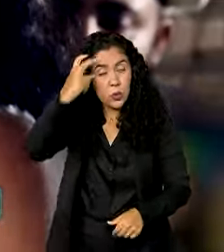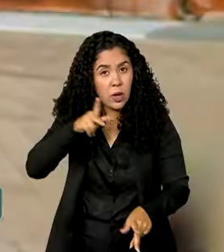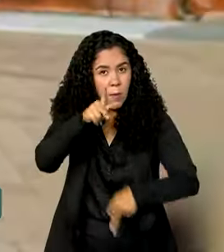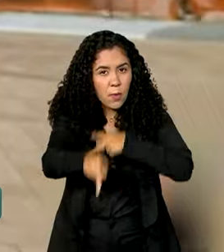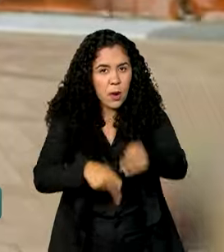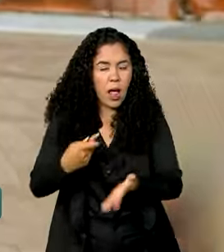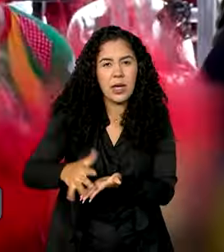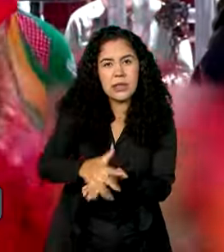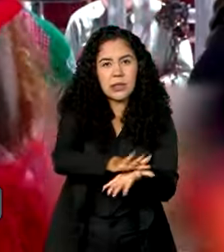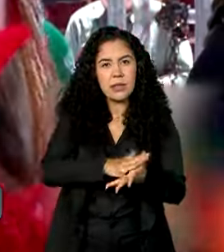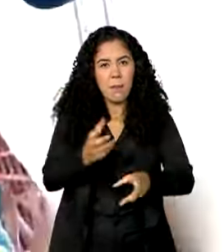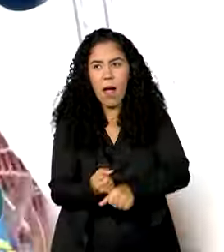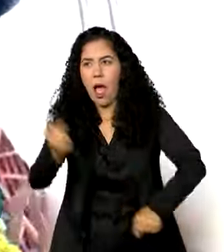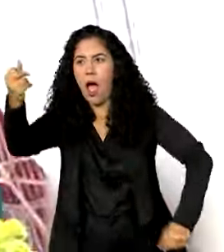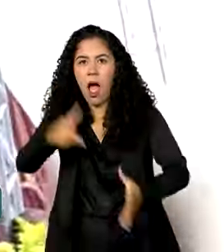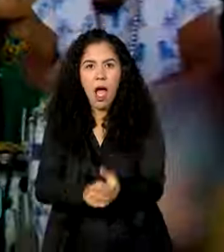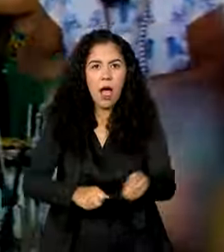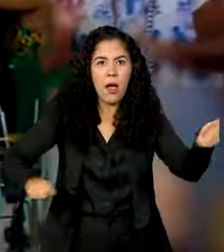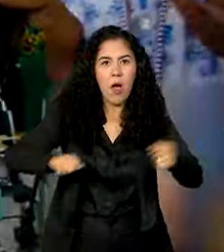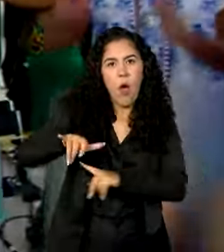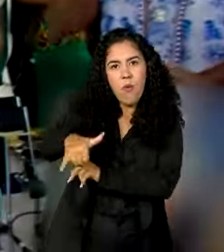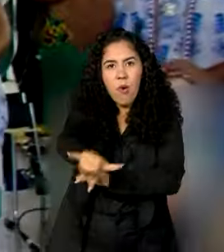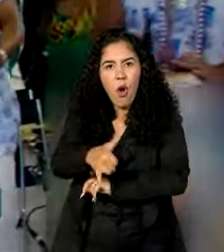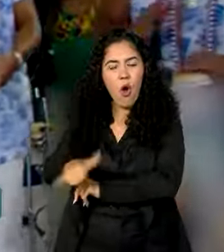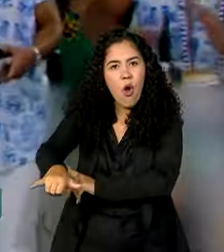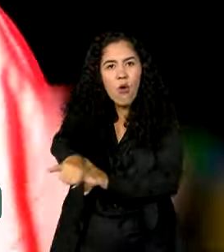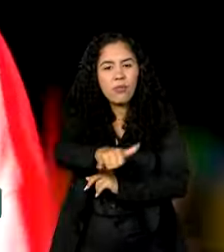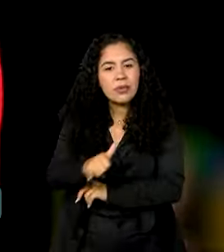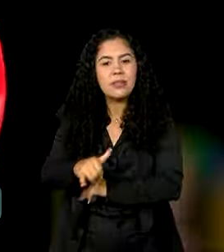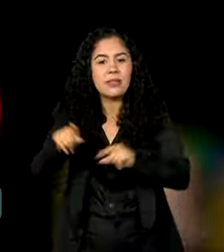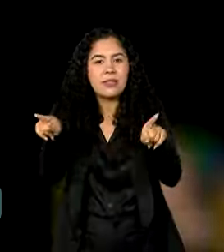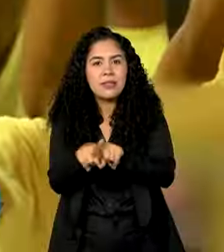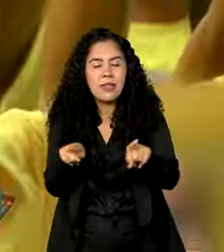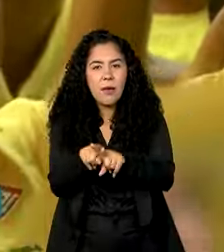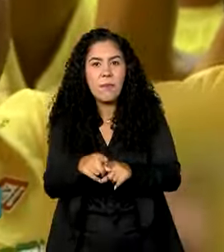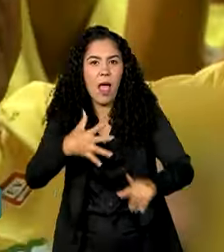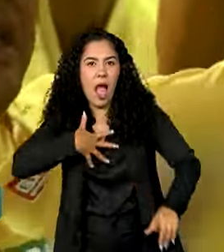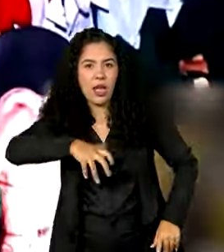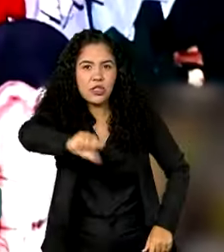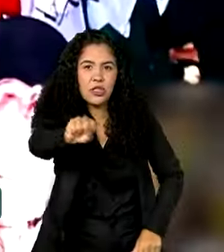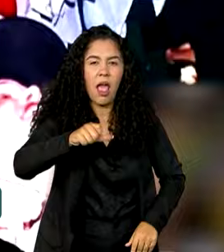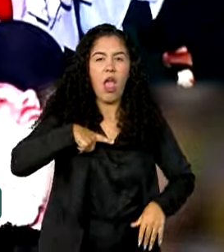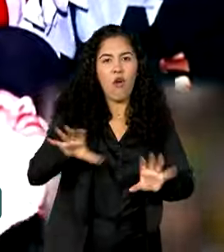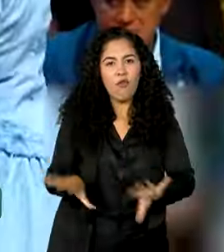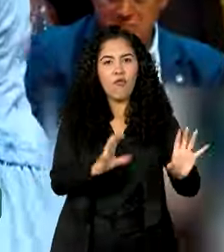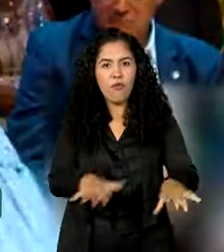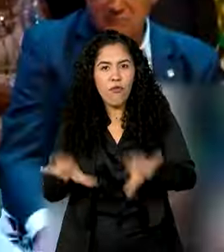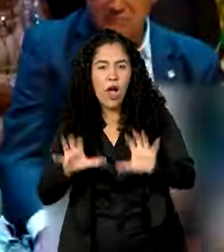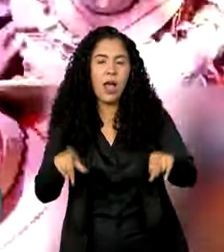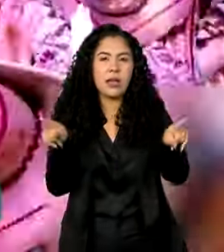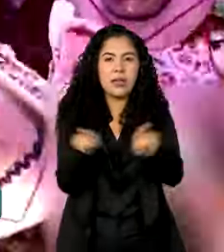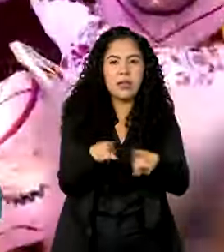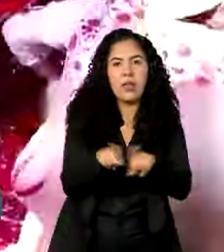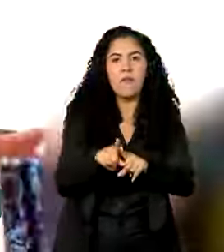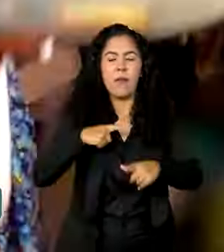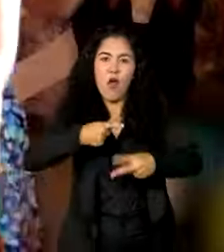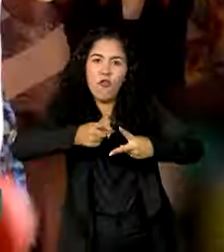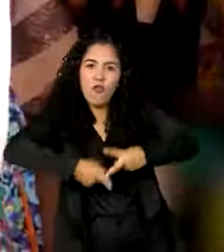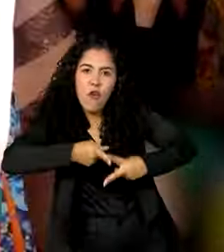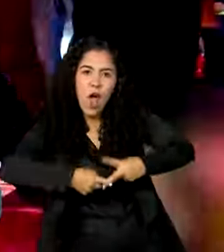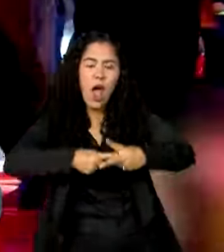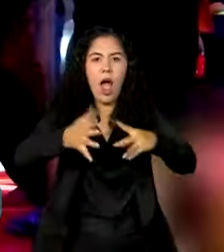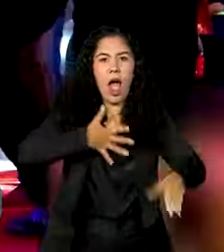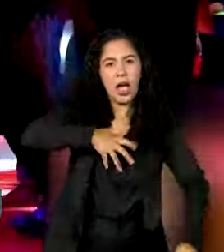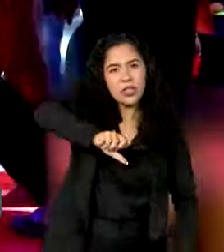o samba, o frevo, os bois, os afros e afoxés, o funk, o gospel, o circo, a chula, o forró, o